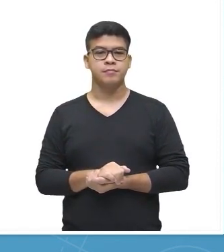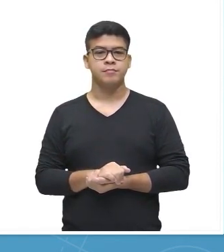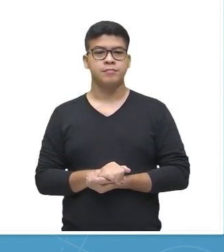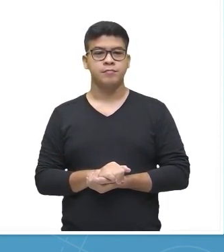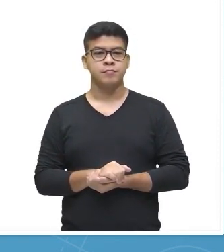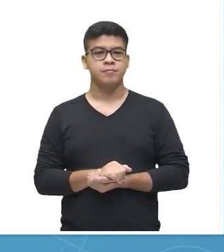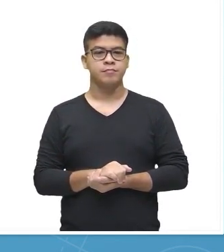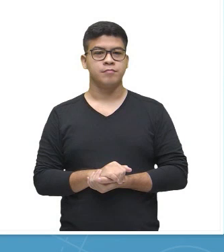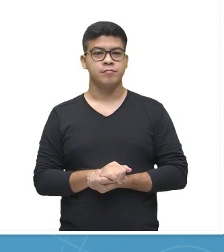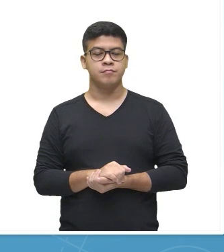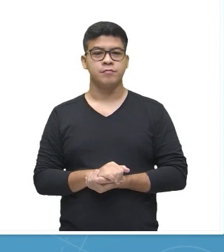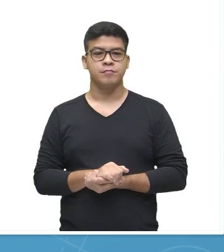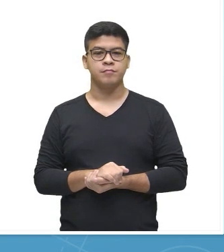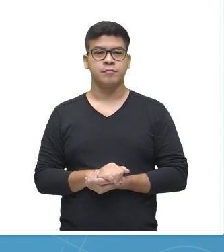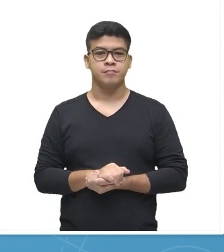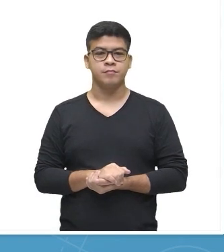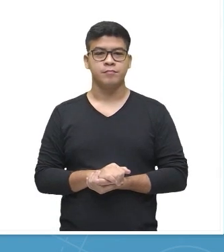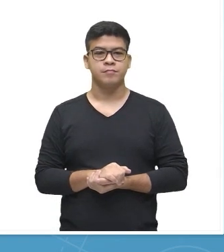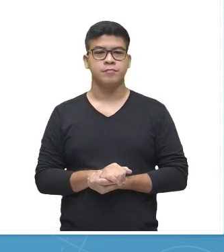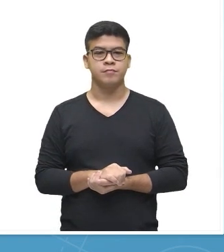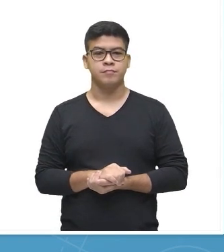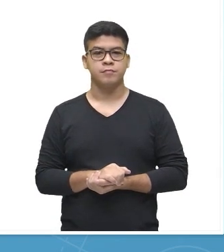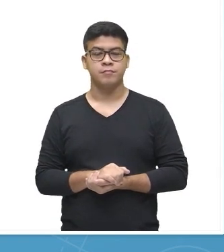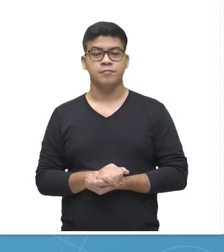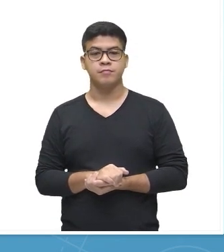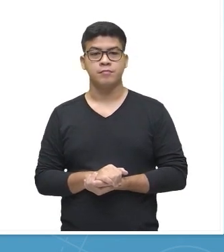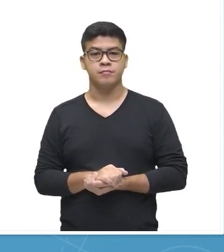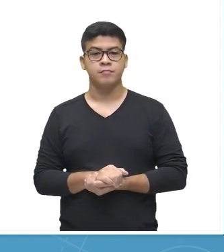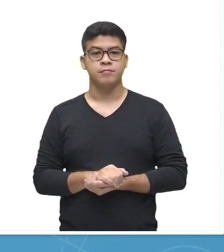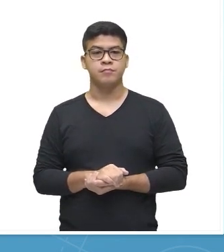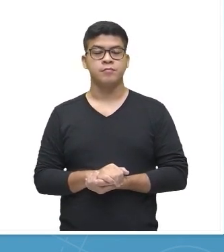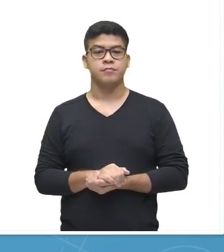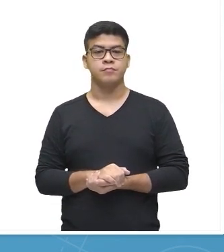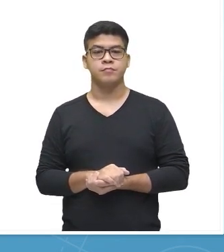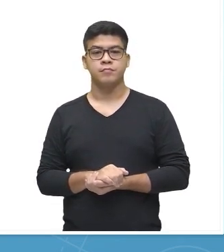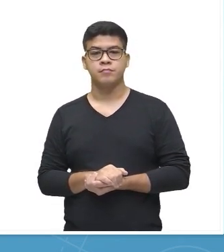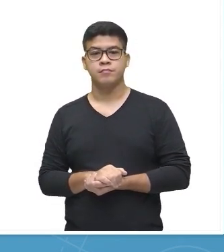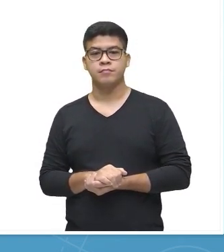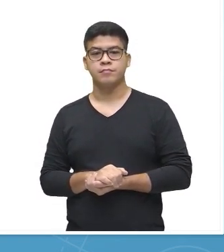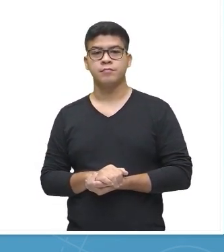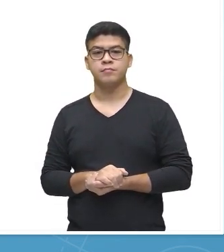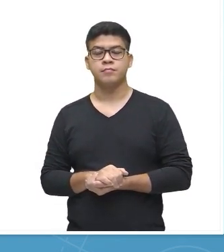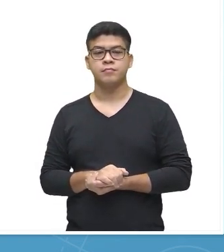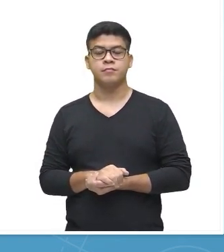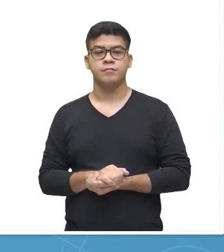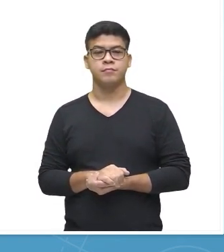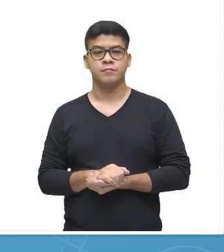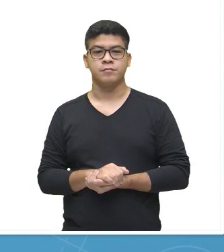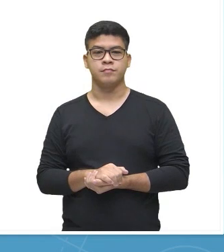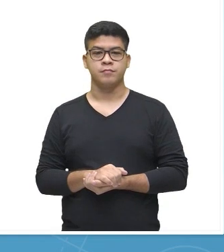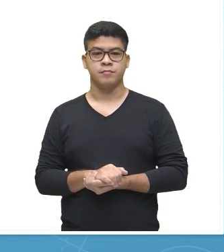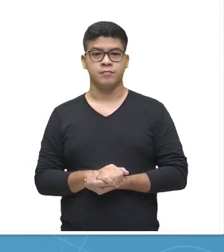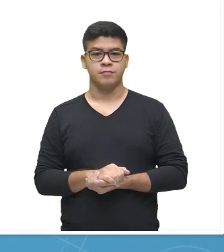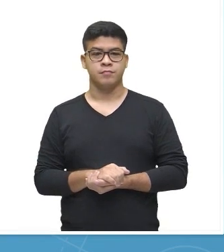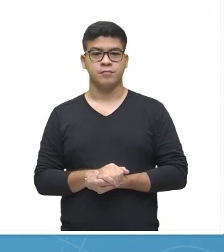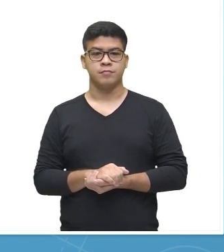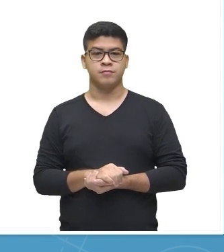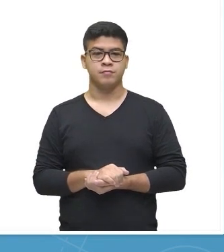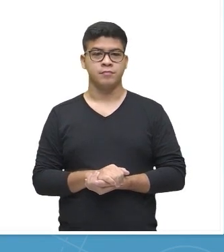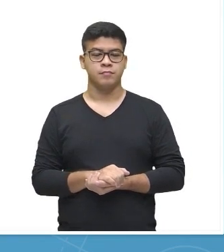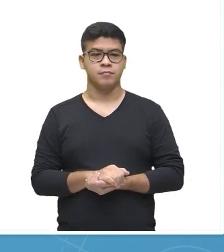o Ian respondeu, não, o Ian não, o Diego respondeu letra